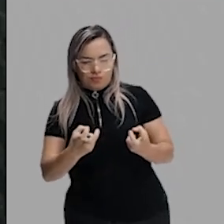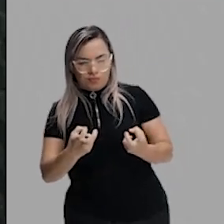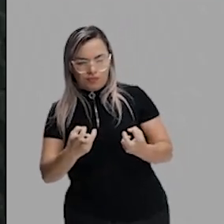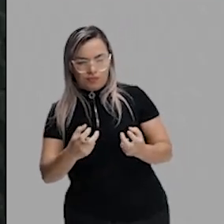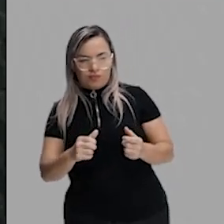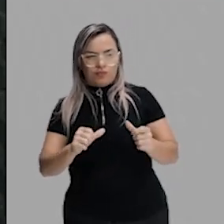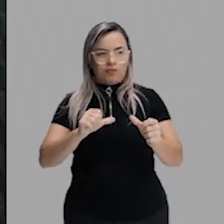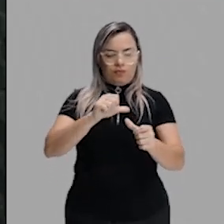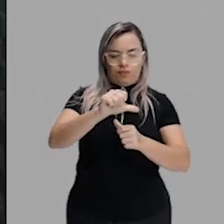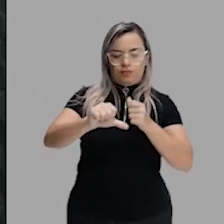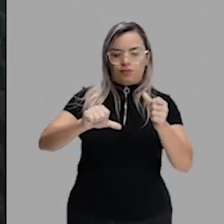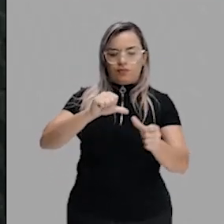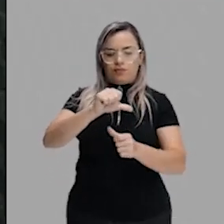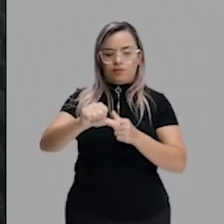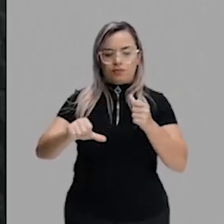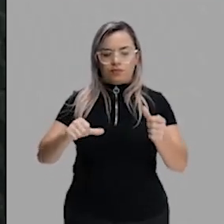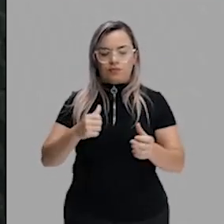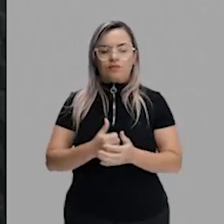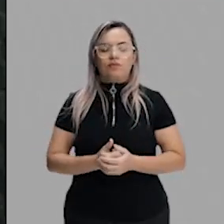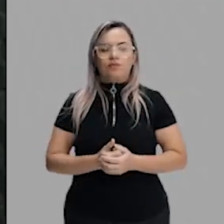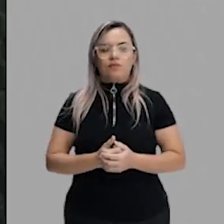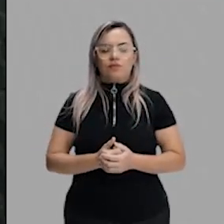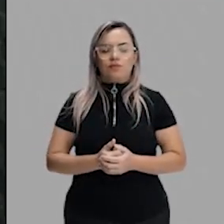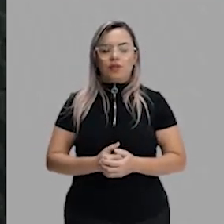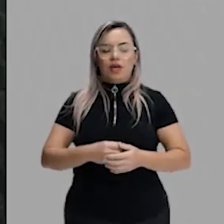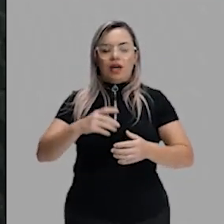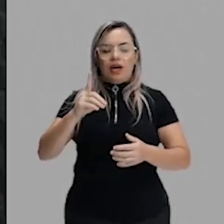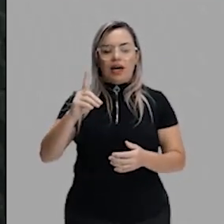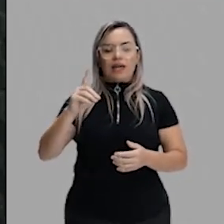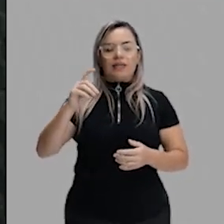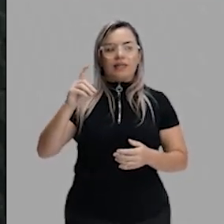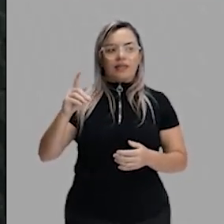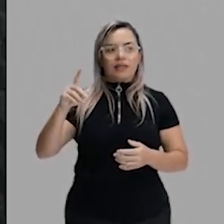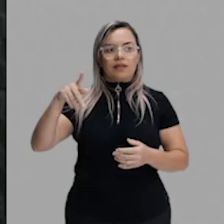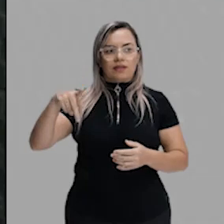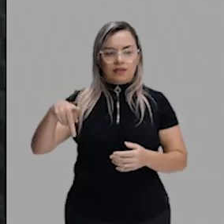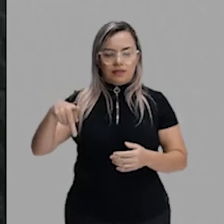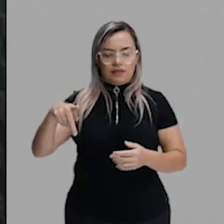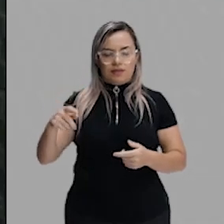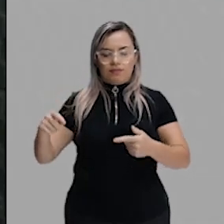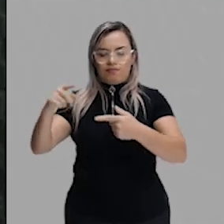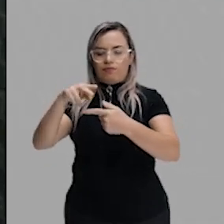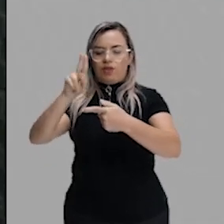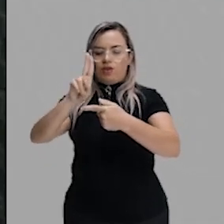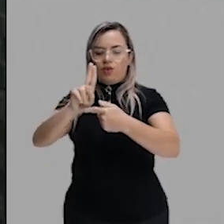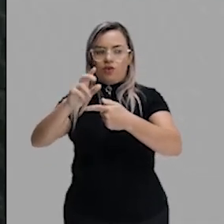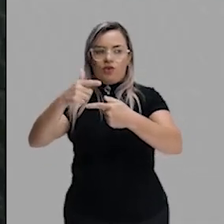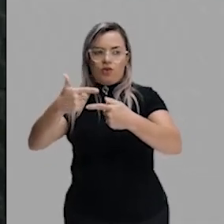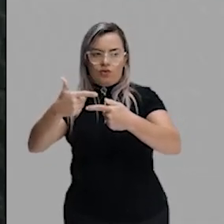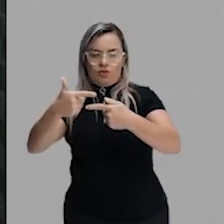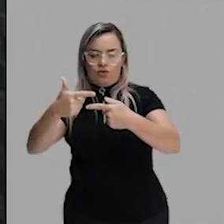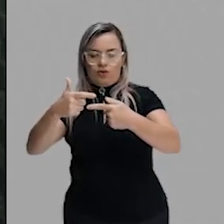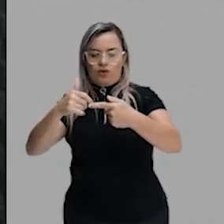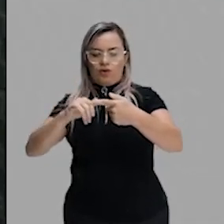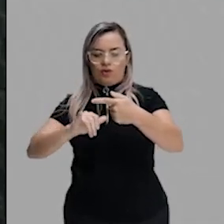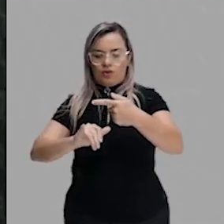eu mudar a DDP, a corrente elétrica também vai mudar na mesma proporção.